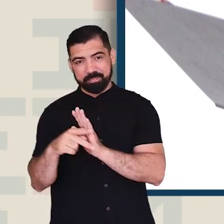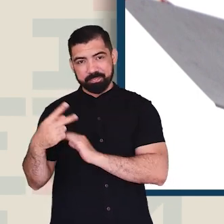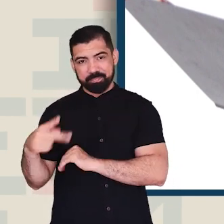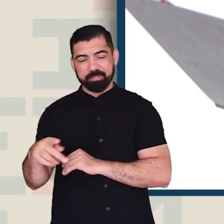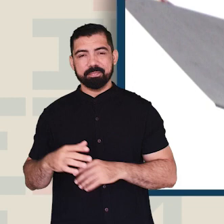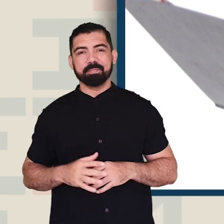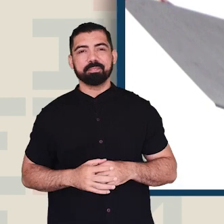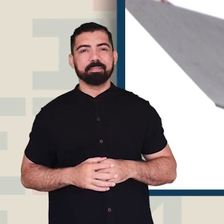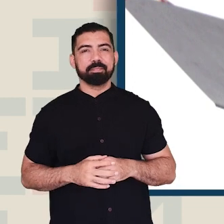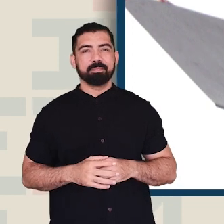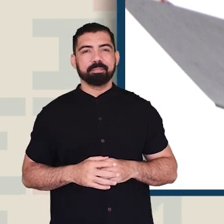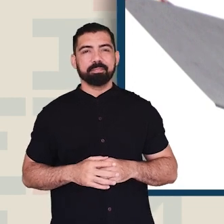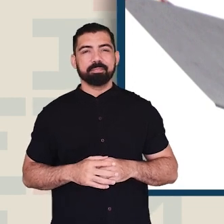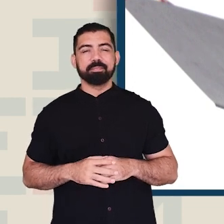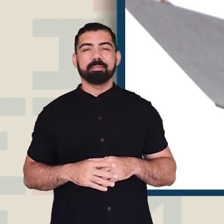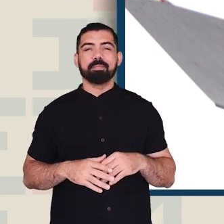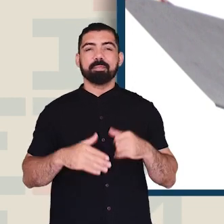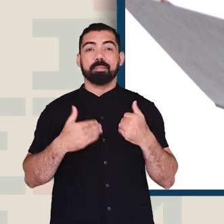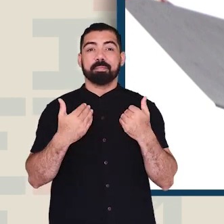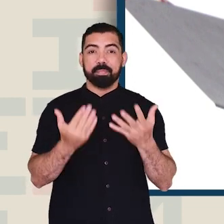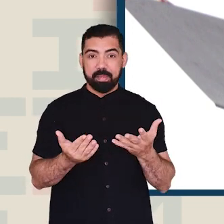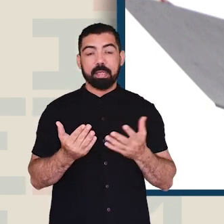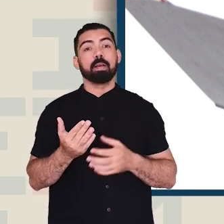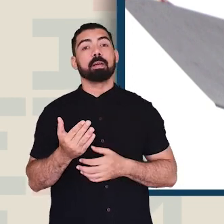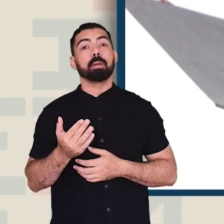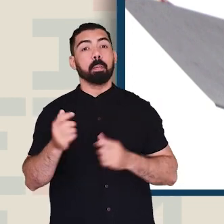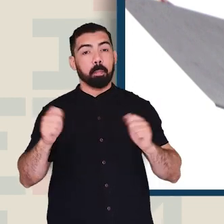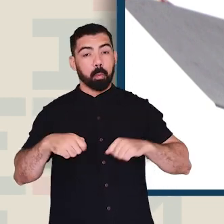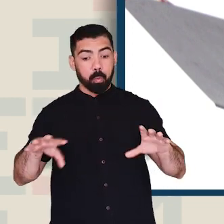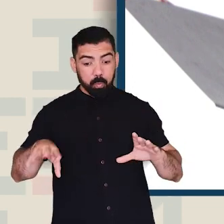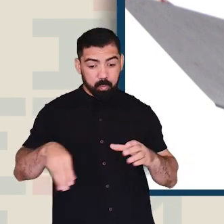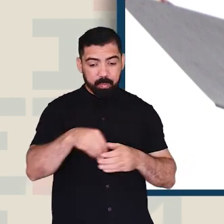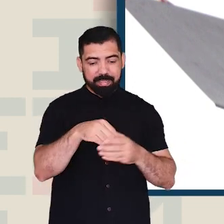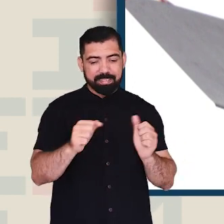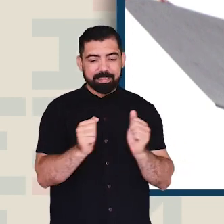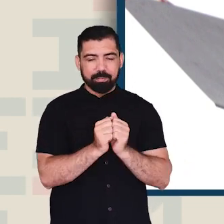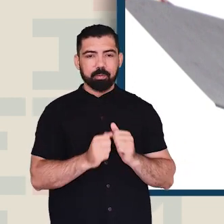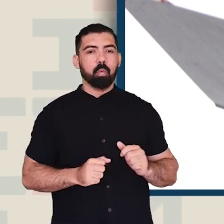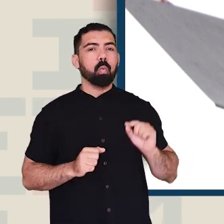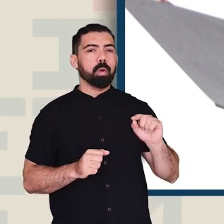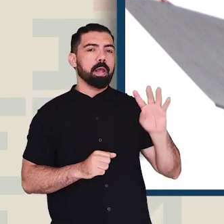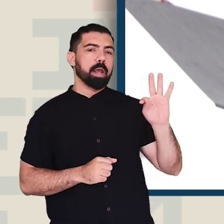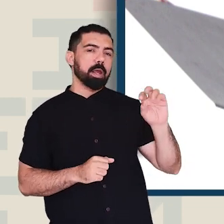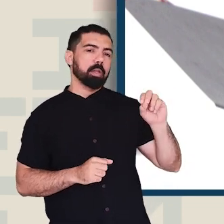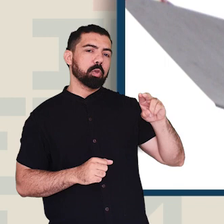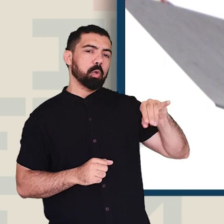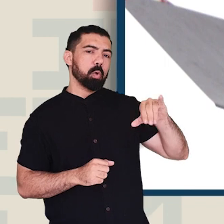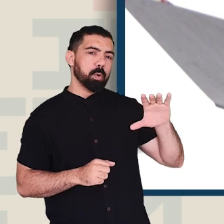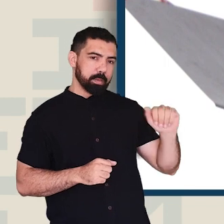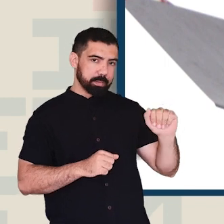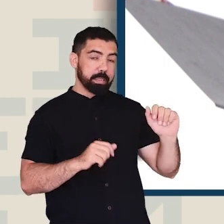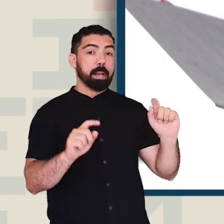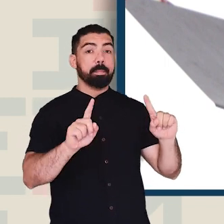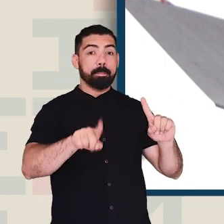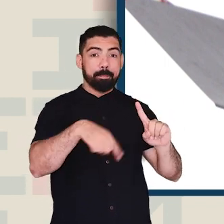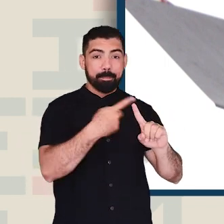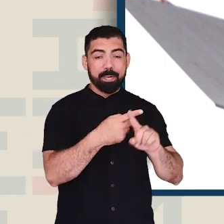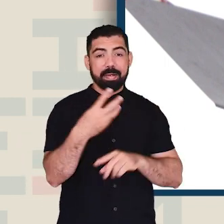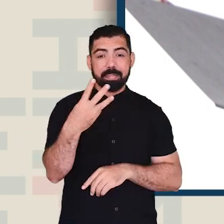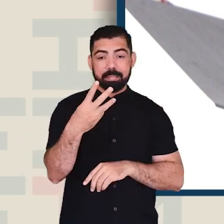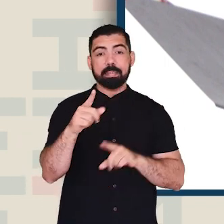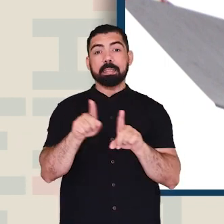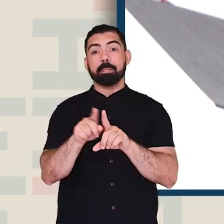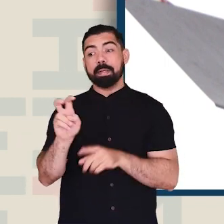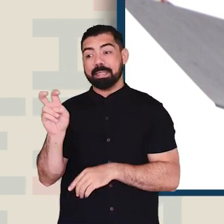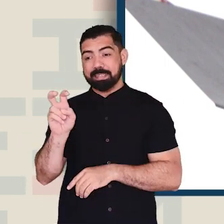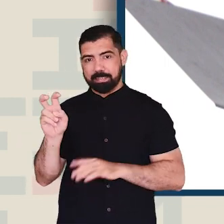Então a gente, quando eles juntaram a tônica com a terceira nota e a quinta nota, a tônica, a terça e a